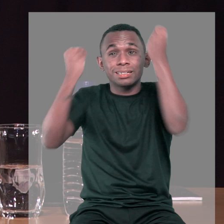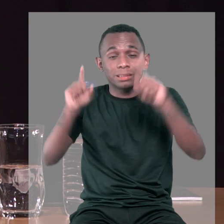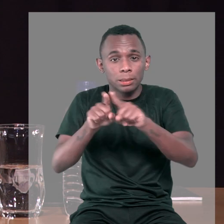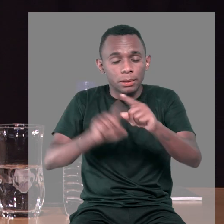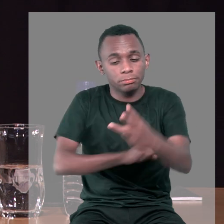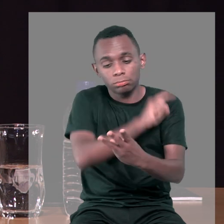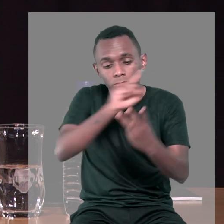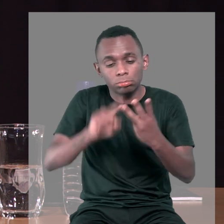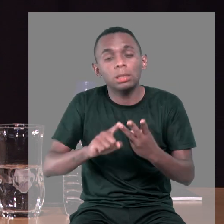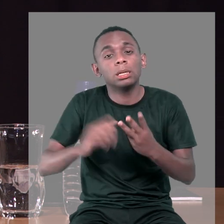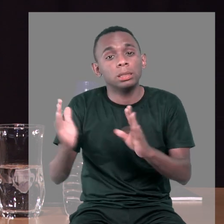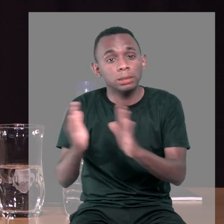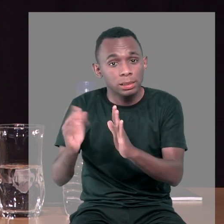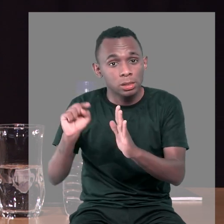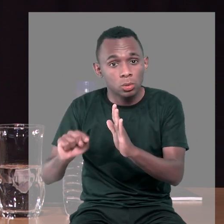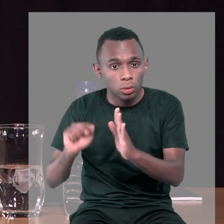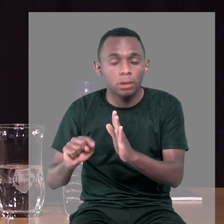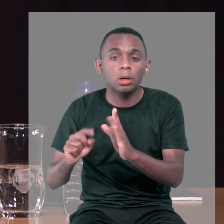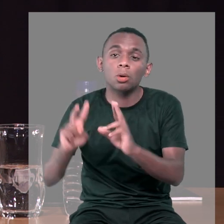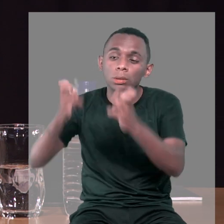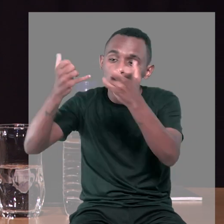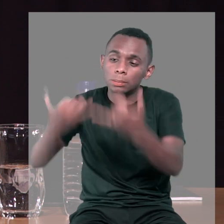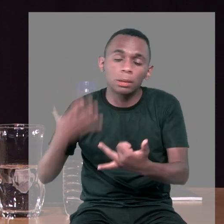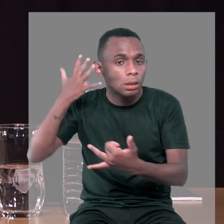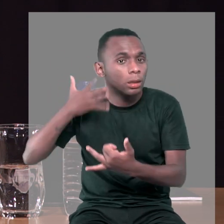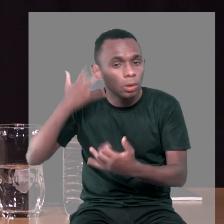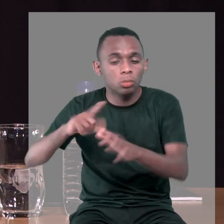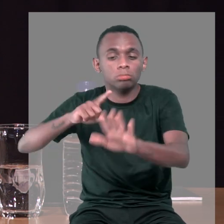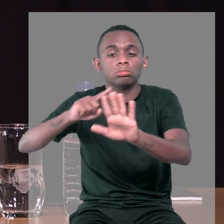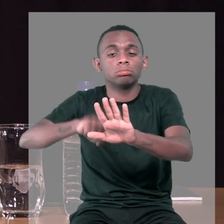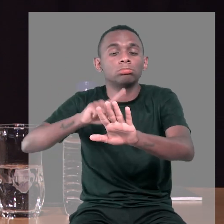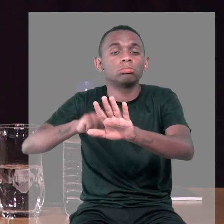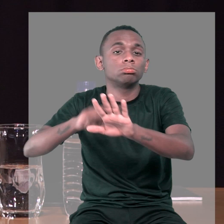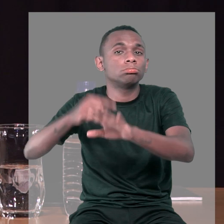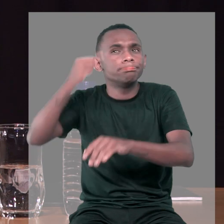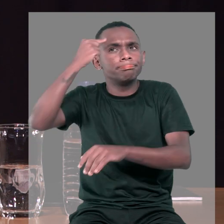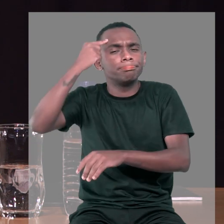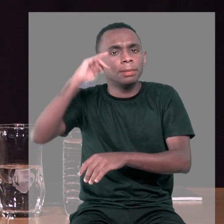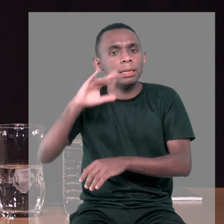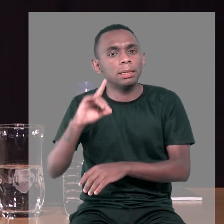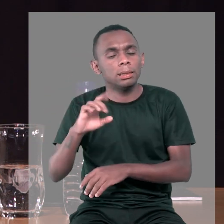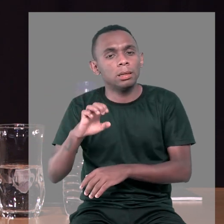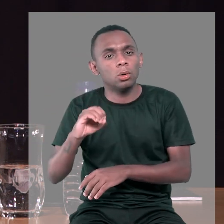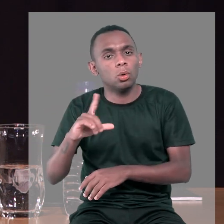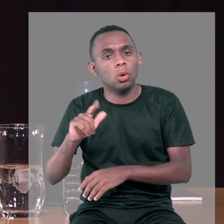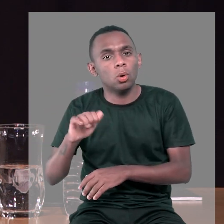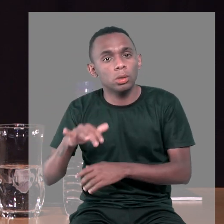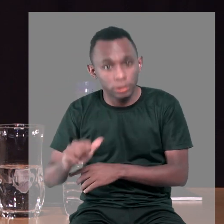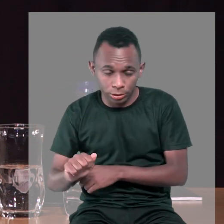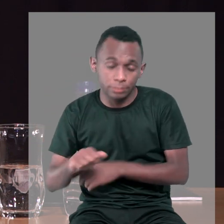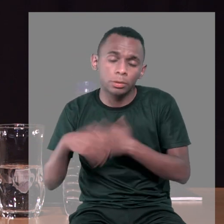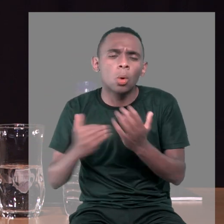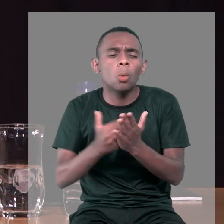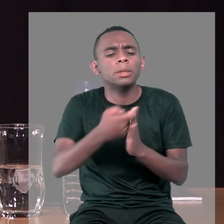um livro de Hannah Arendt, que este ano, aliás, completa 60 anos de publicação, ou seja,